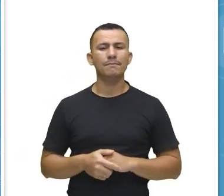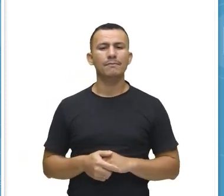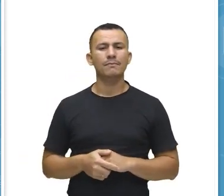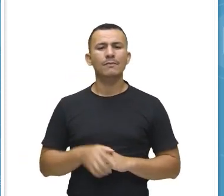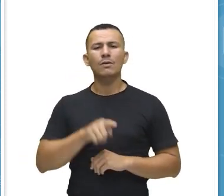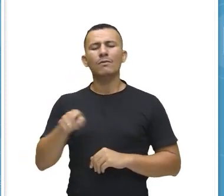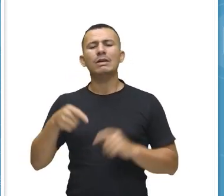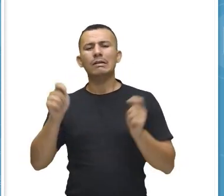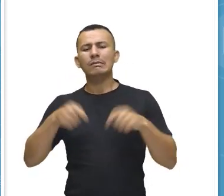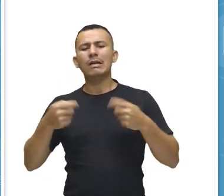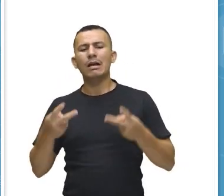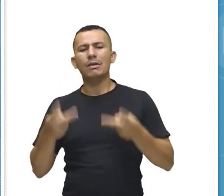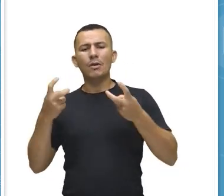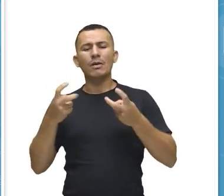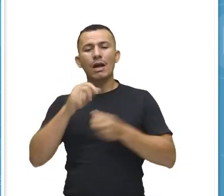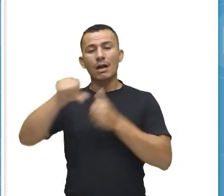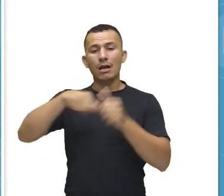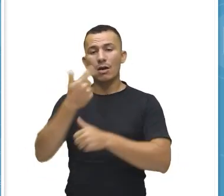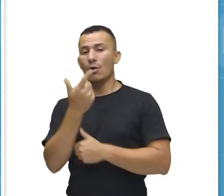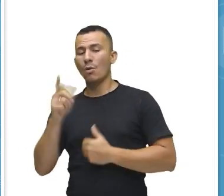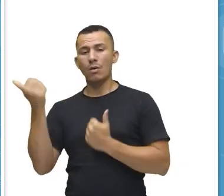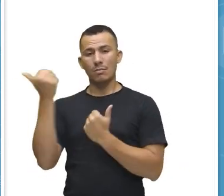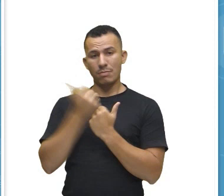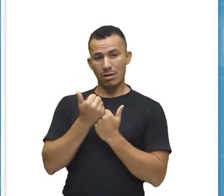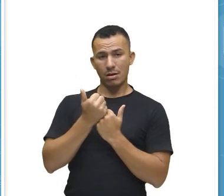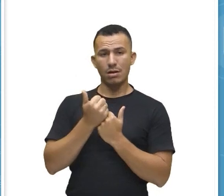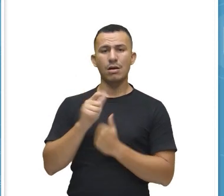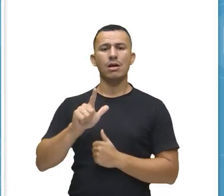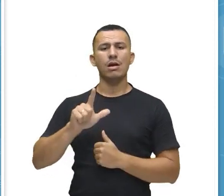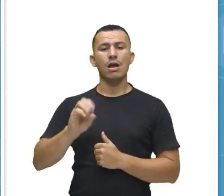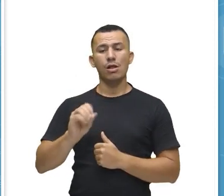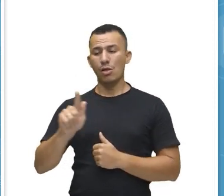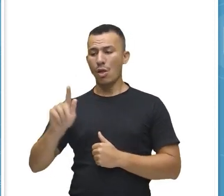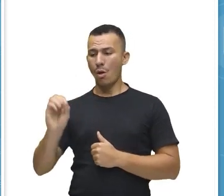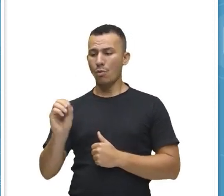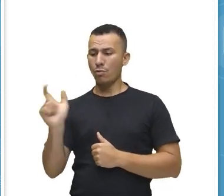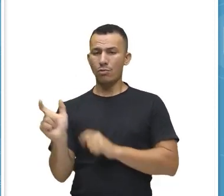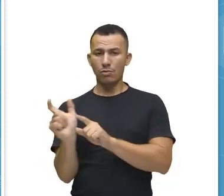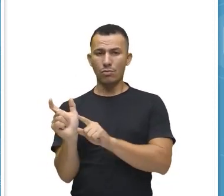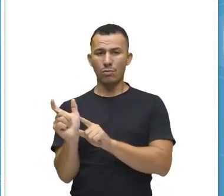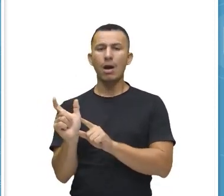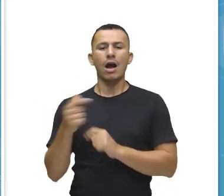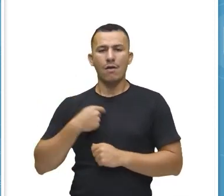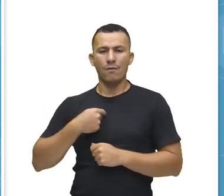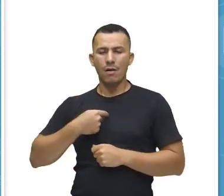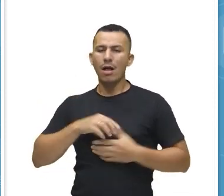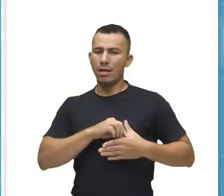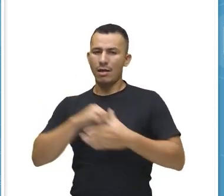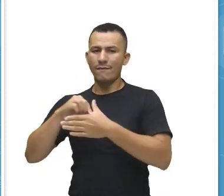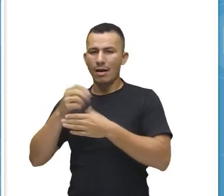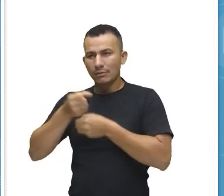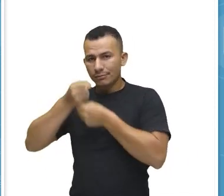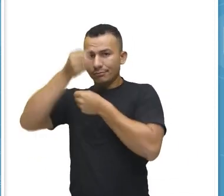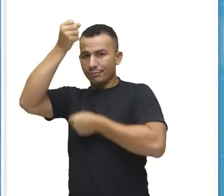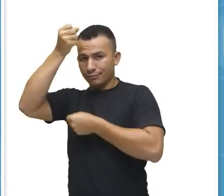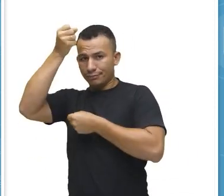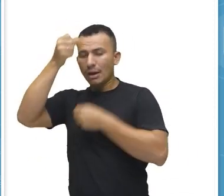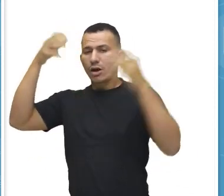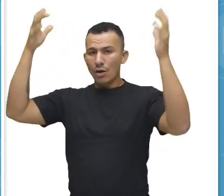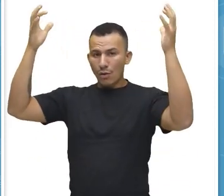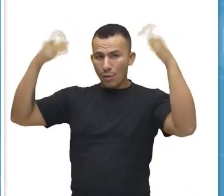se você consegue trocar pelo logo. A chuva caiu, logo levarei o guarda-chuva. A chuva caiu,